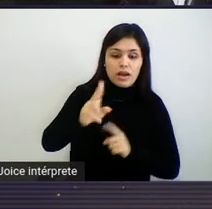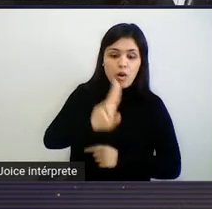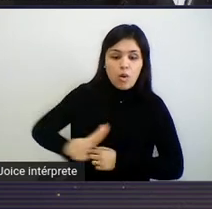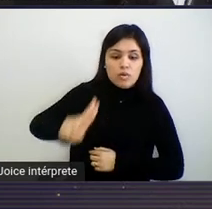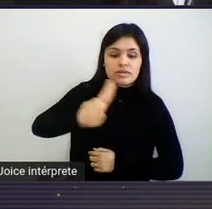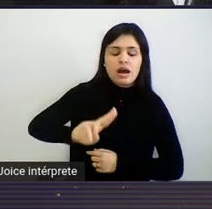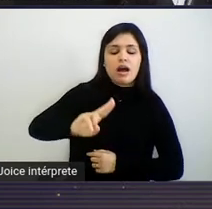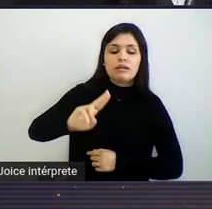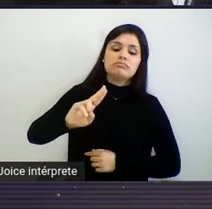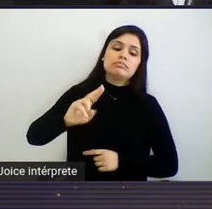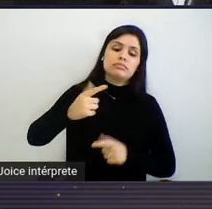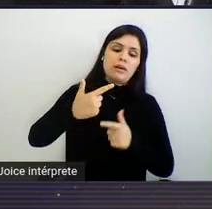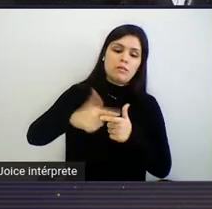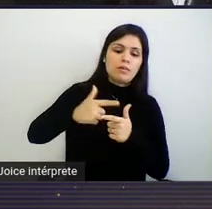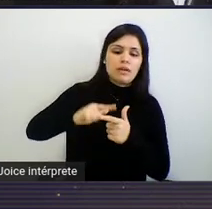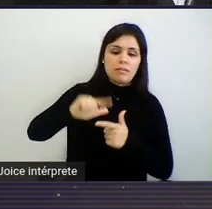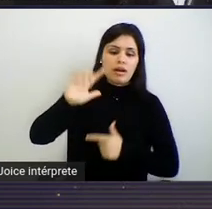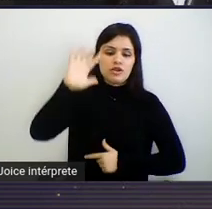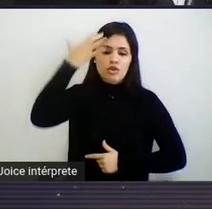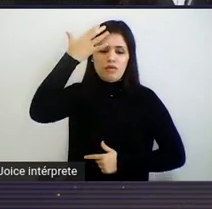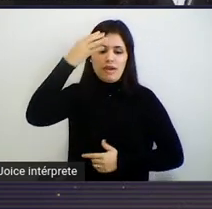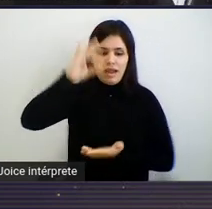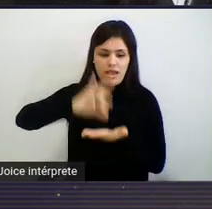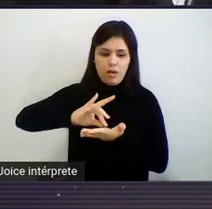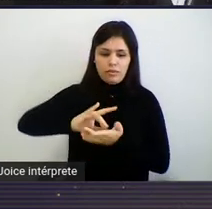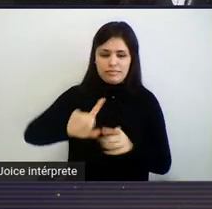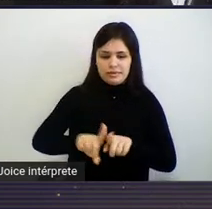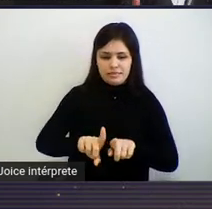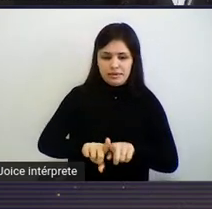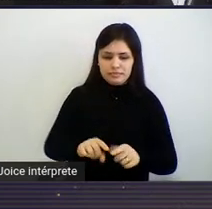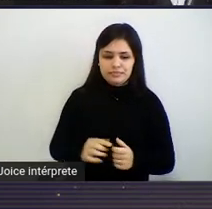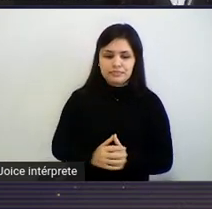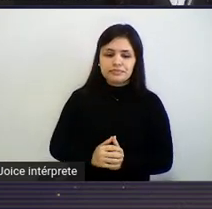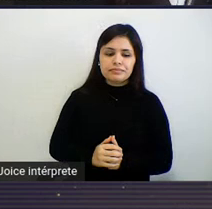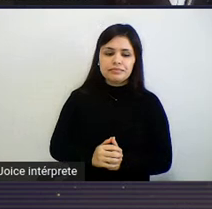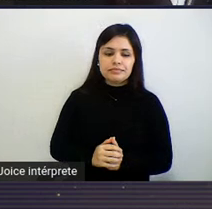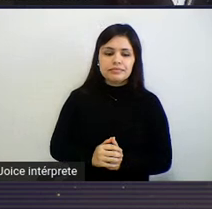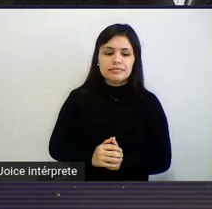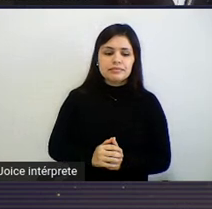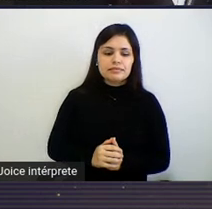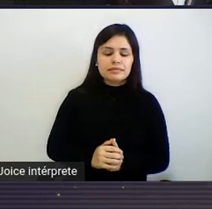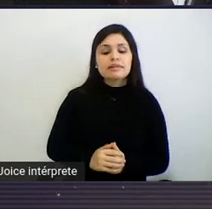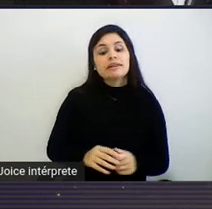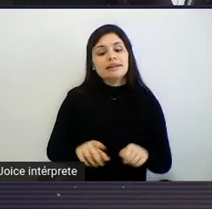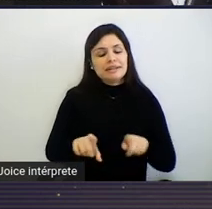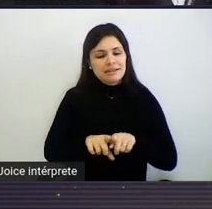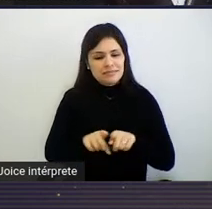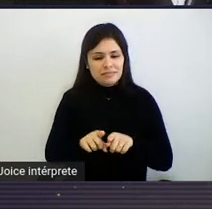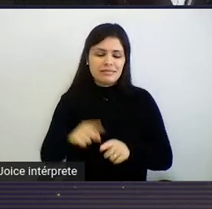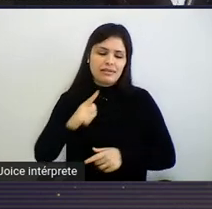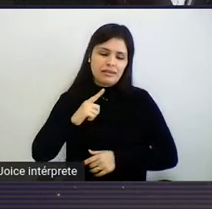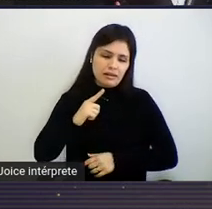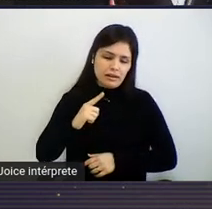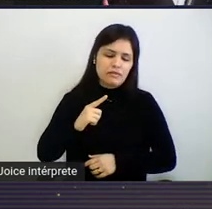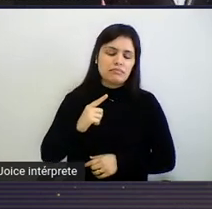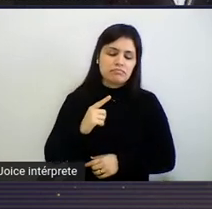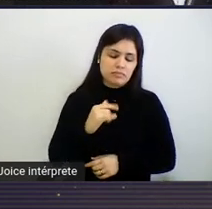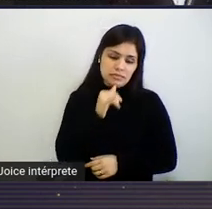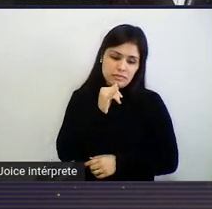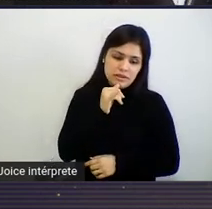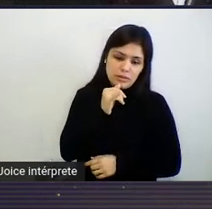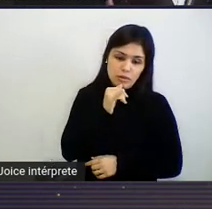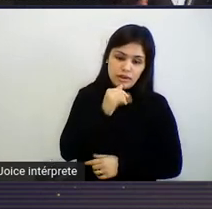quarto ponto é que eu acho também que eu tive um pouco de sorte, no sentido de estar no lugar certo, na hora certa, para ter conseguido os